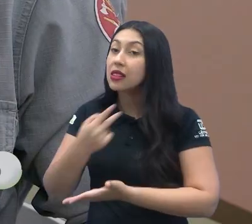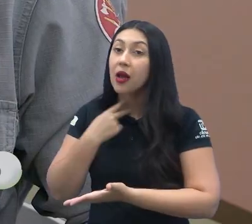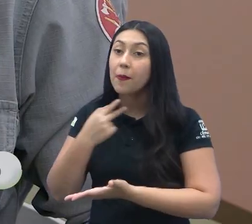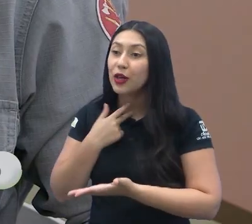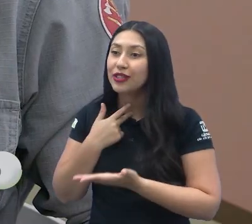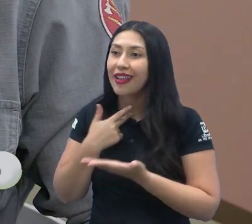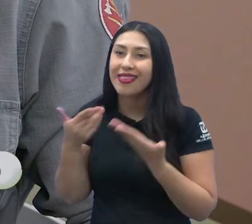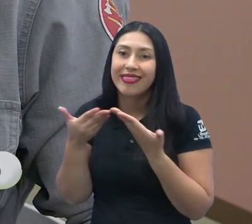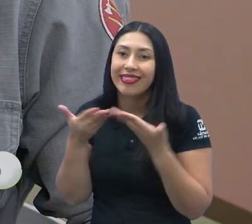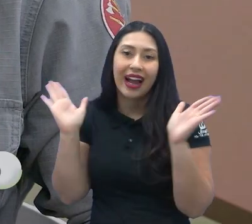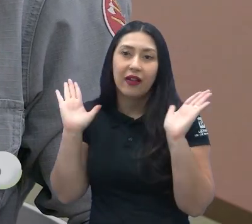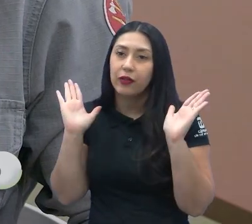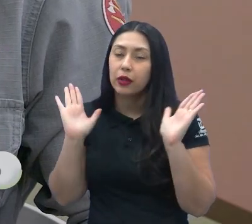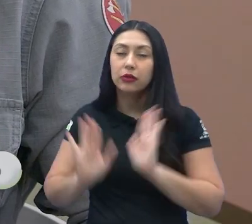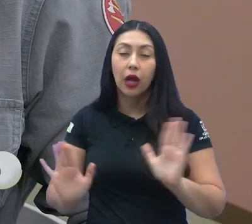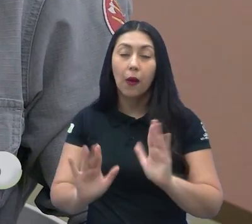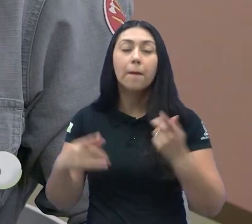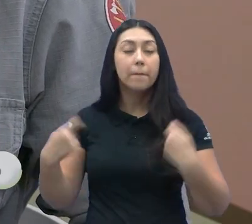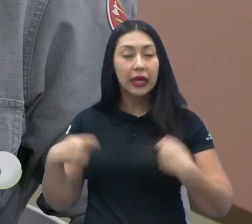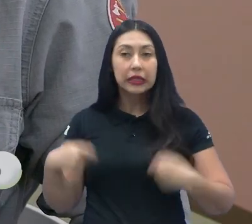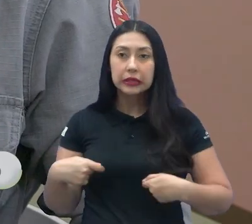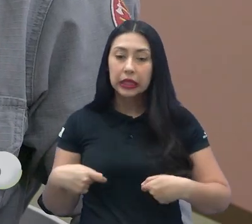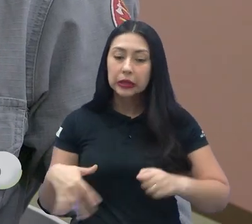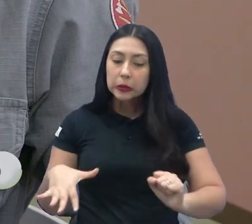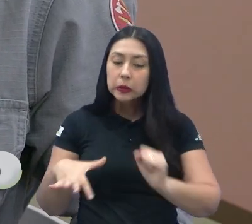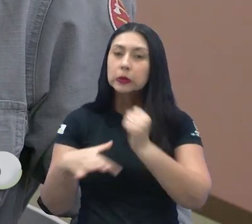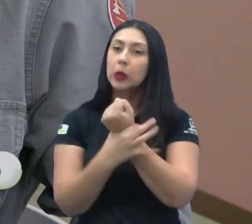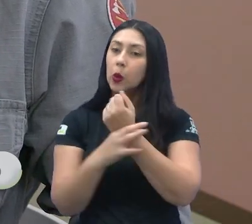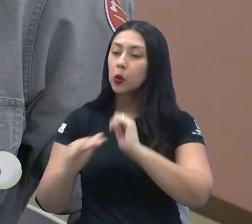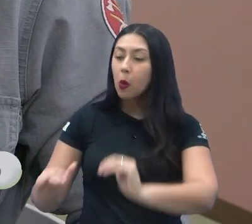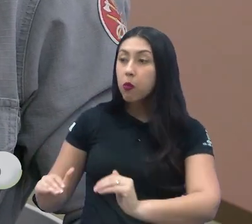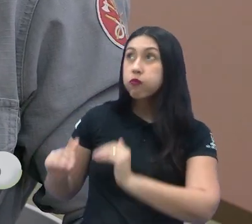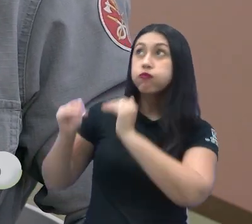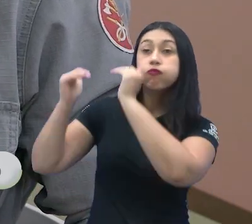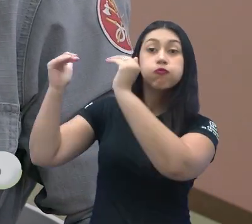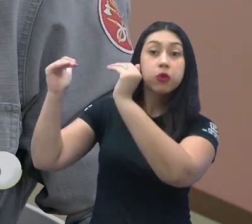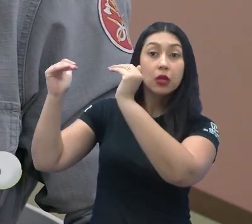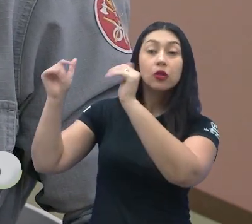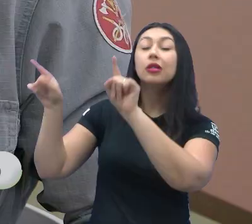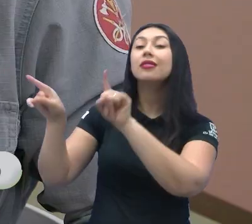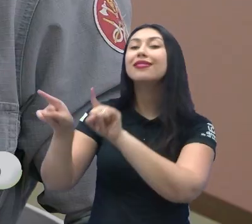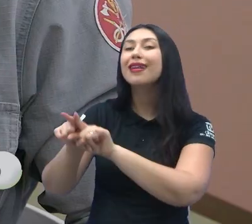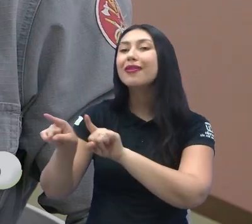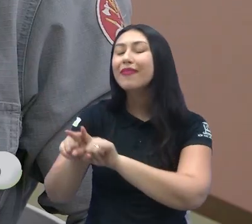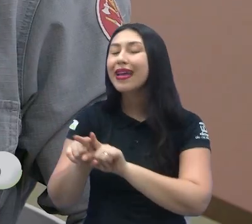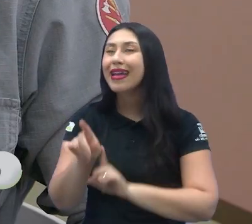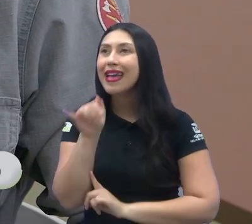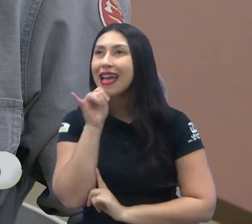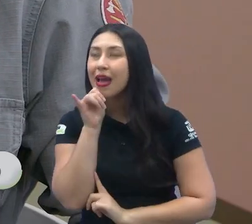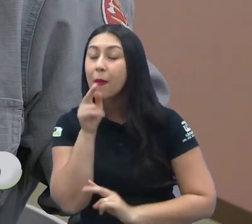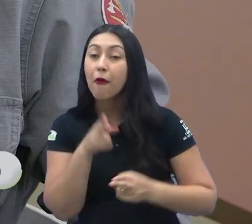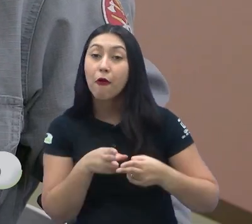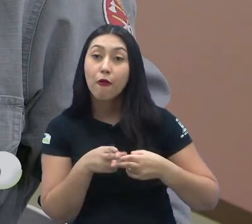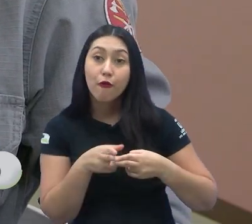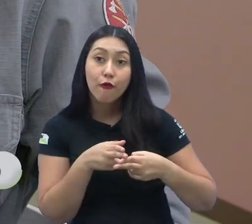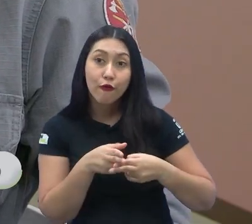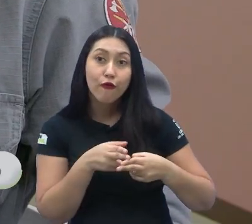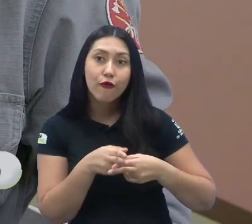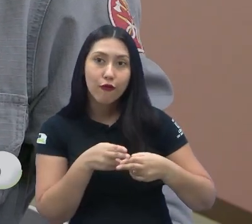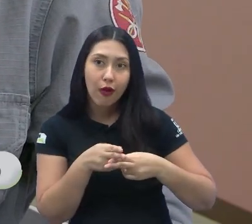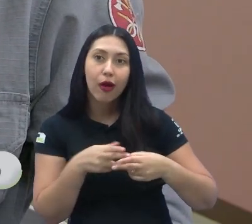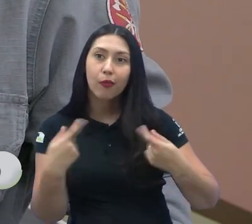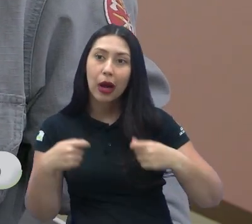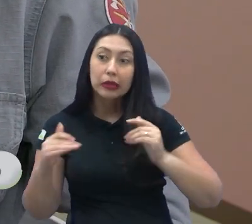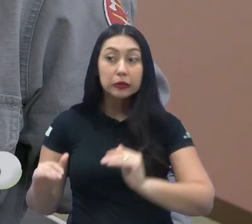acesso à criança a isso, né? Então, colocar em locais mais elevados, até os utensílios mesmo, como facas, né? Deixar em locais onde a